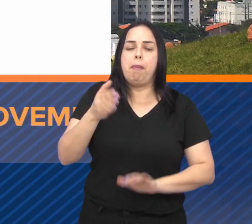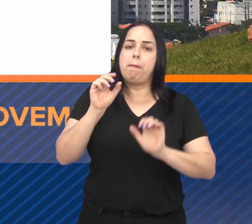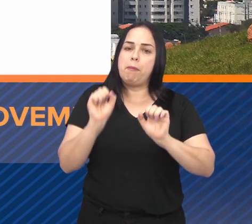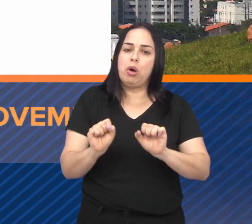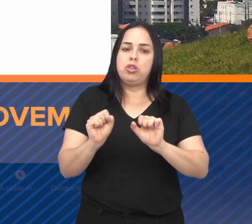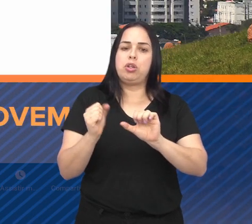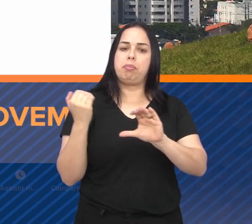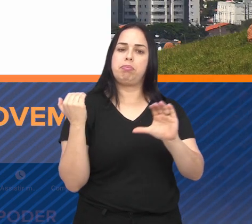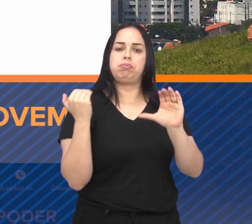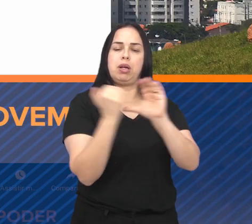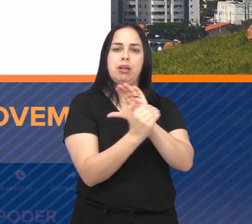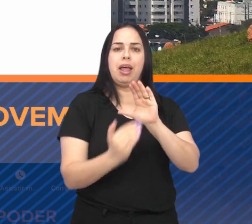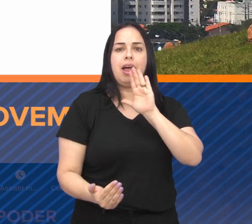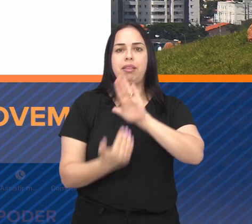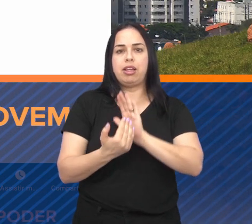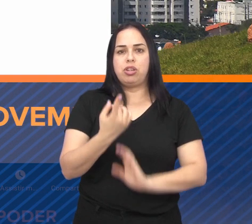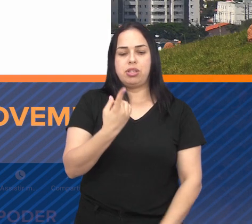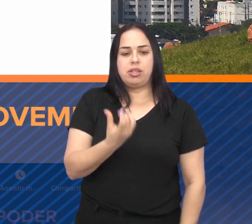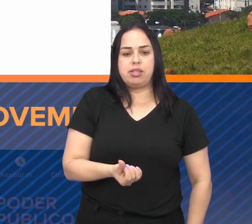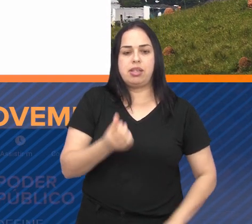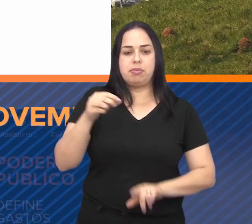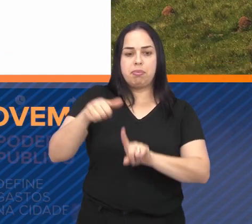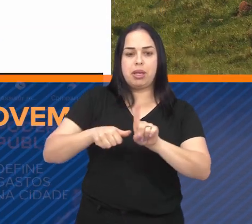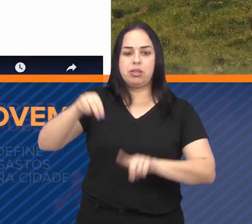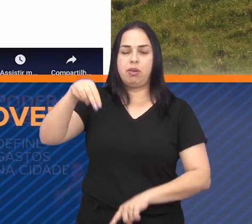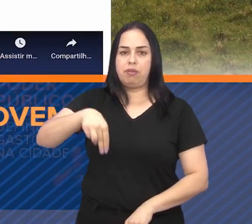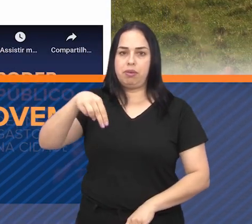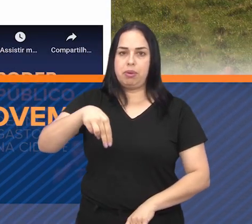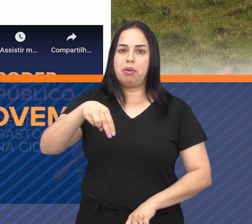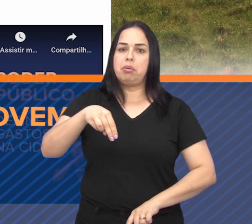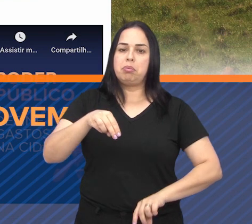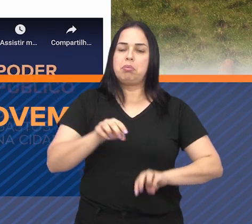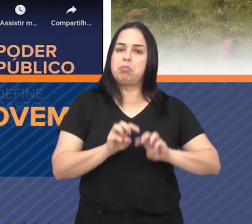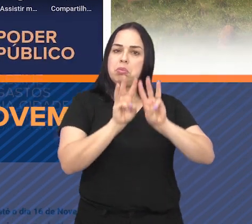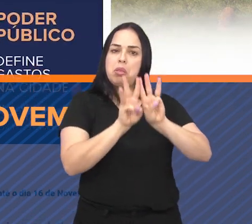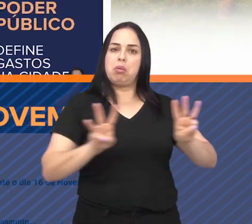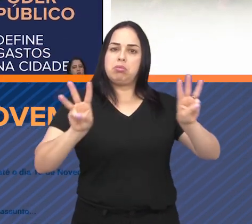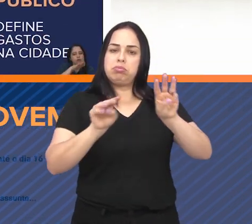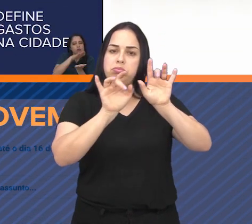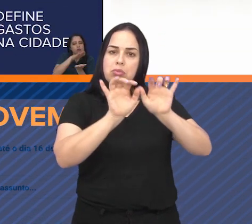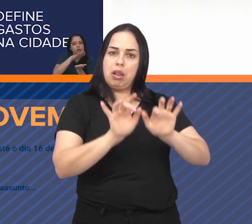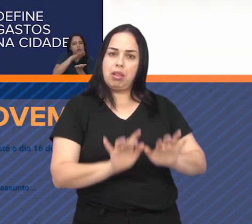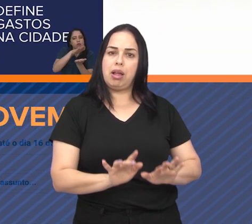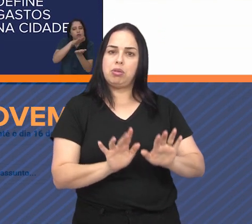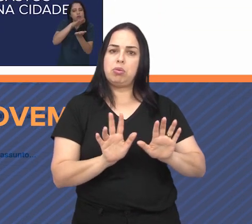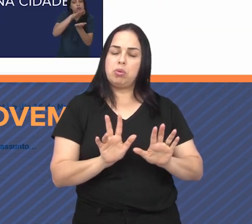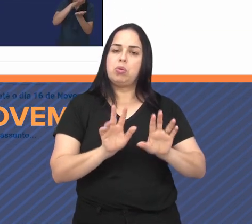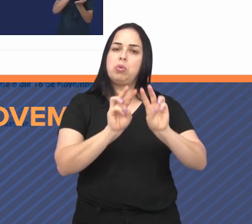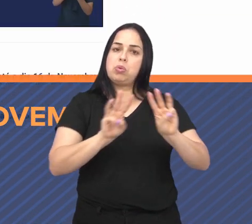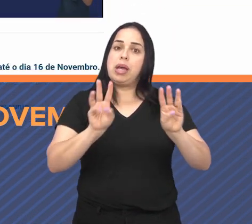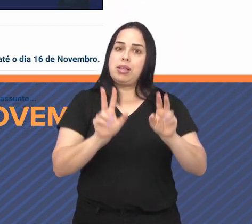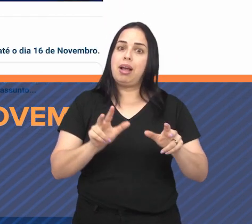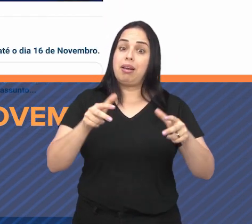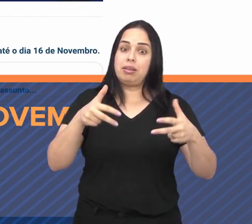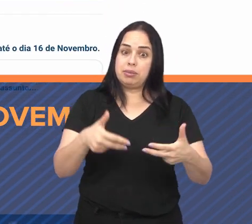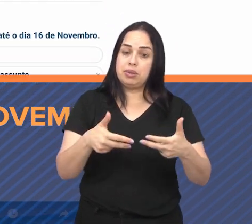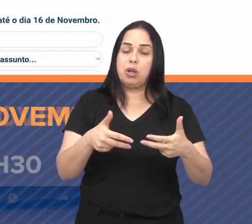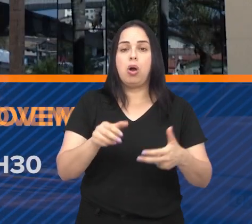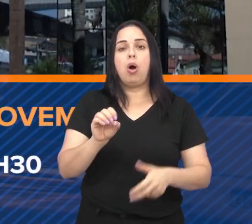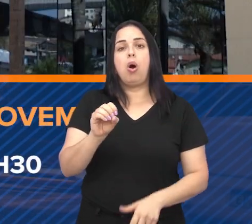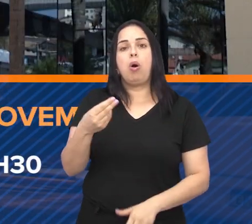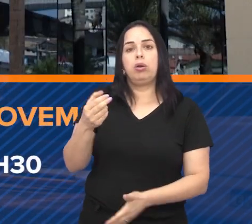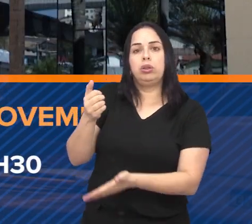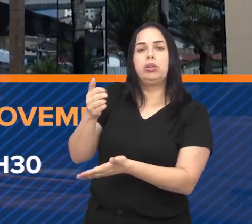para a LOA poderão ser encaminhadas até o dia 16 de novembro por meio de um formulário digital disponível no site da